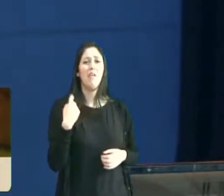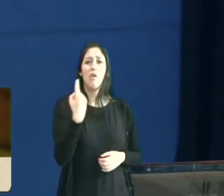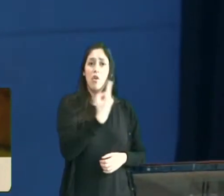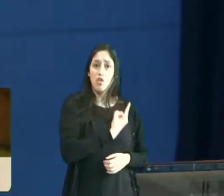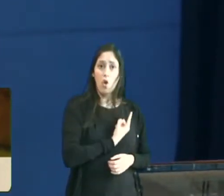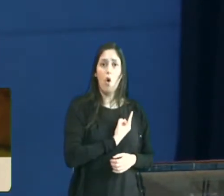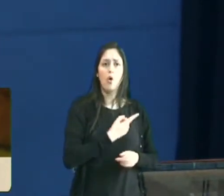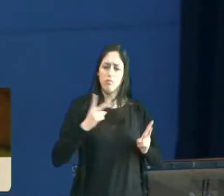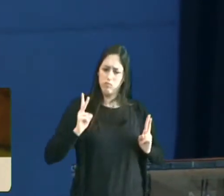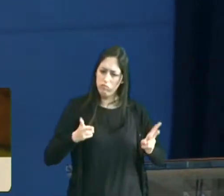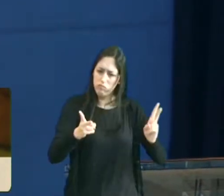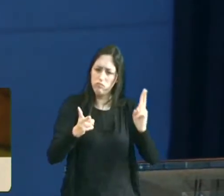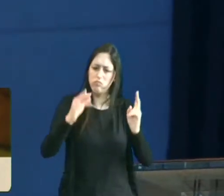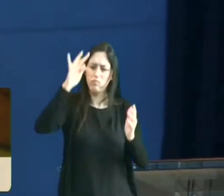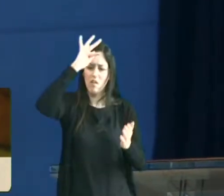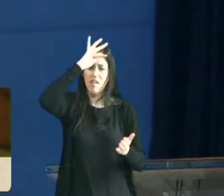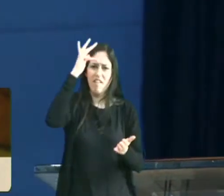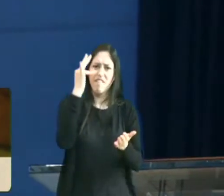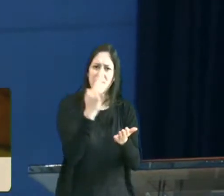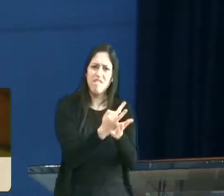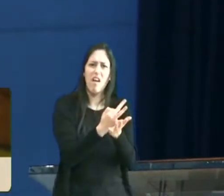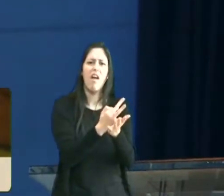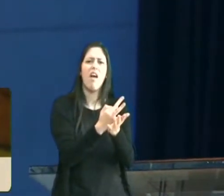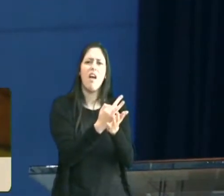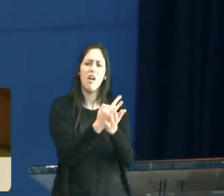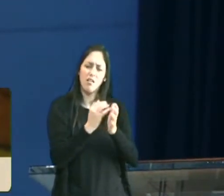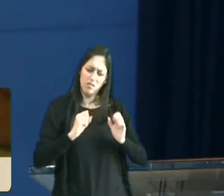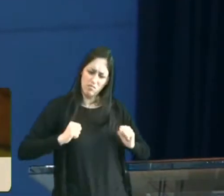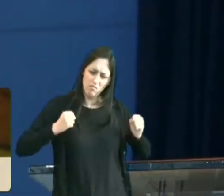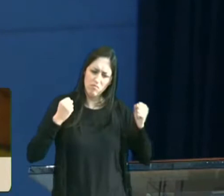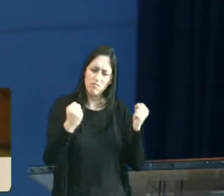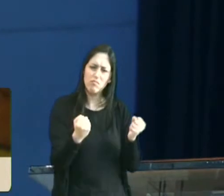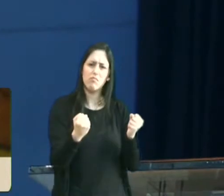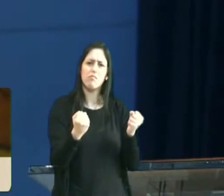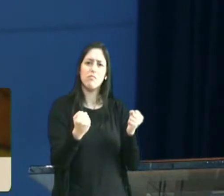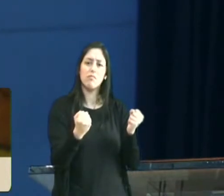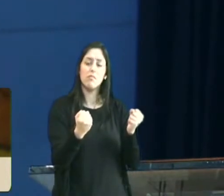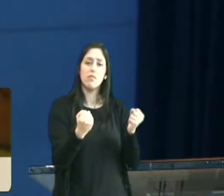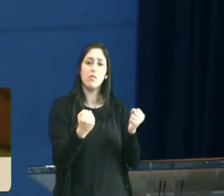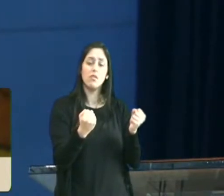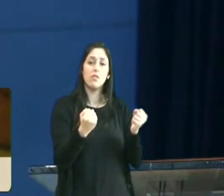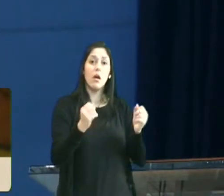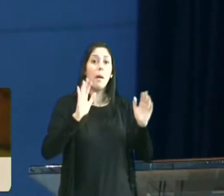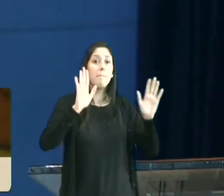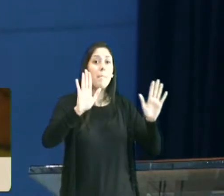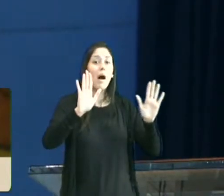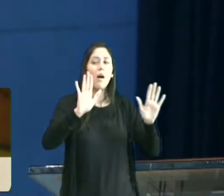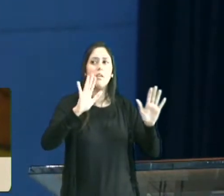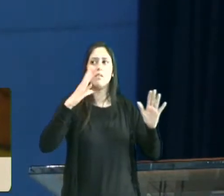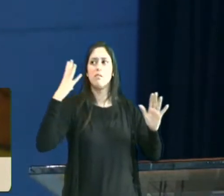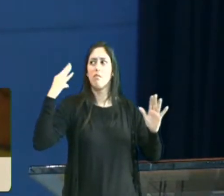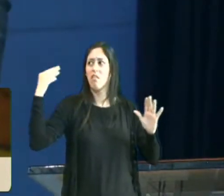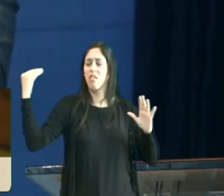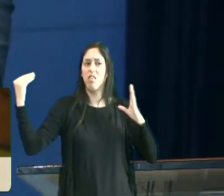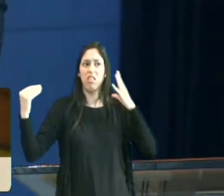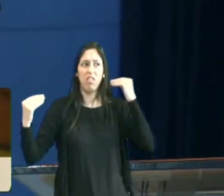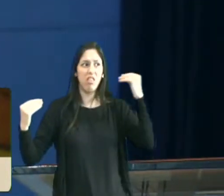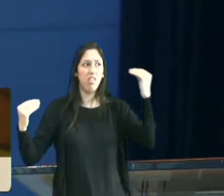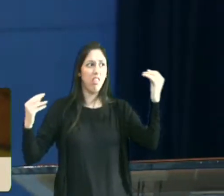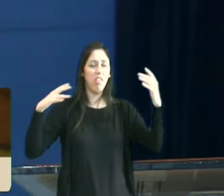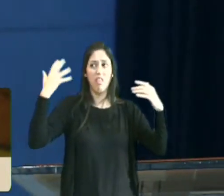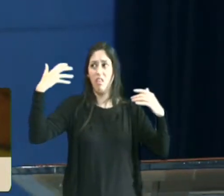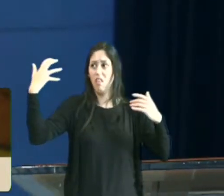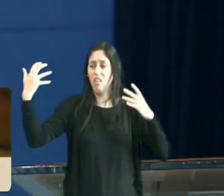fé na direção que Deus nos deu na volta, mas a gente começa a ouvir os murmúrios, a gente começa a ouvir